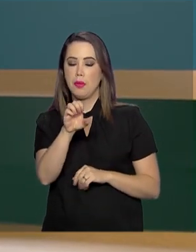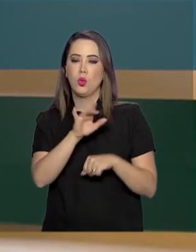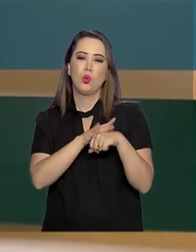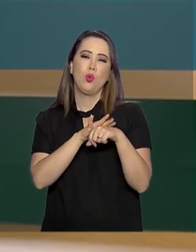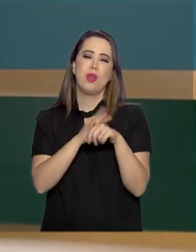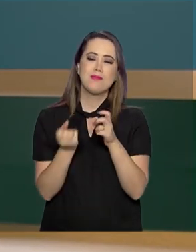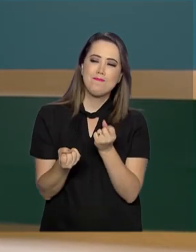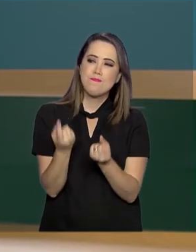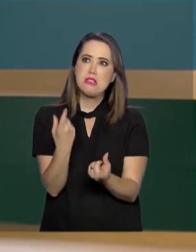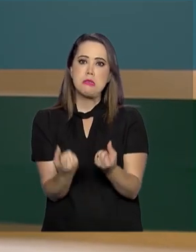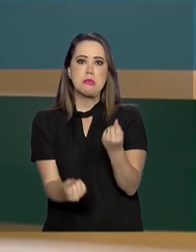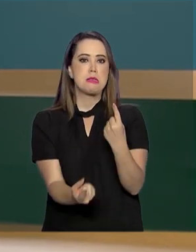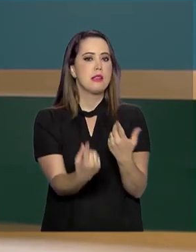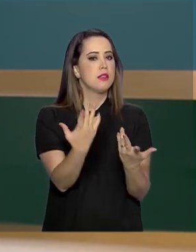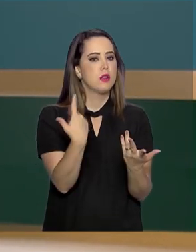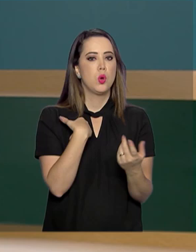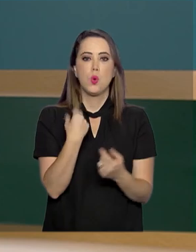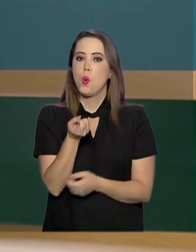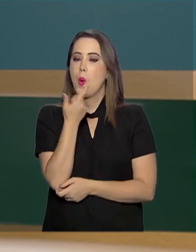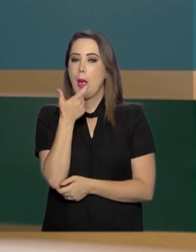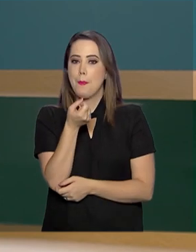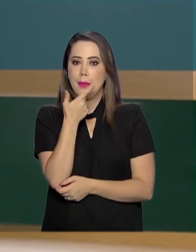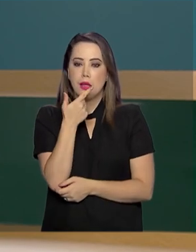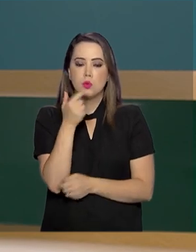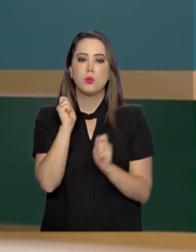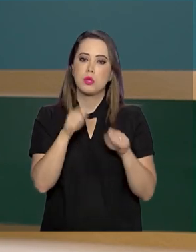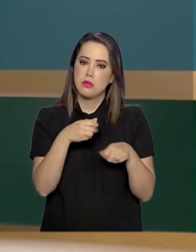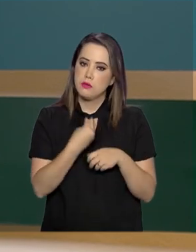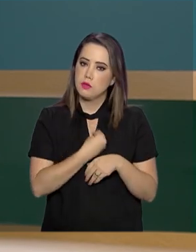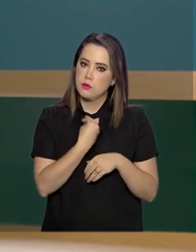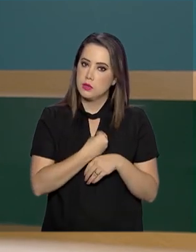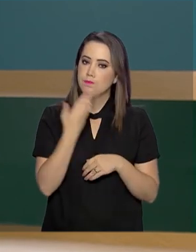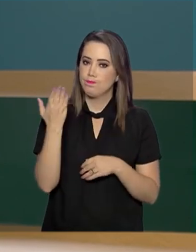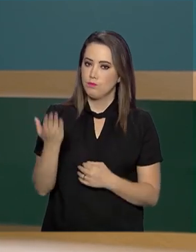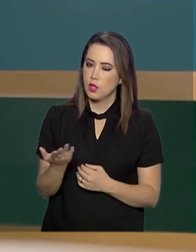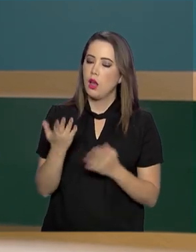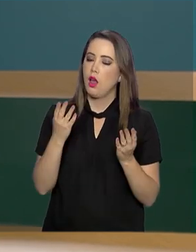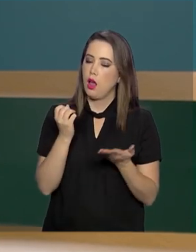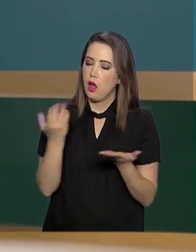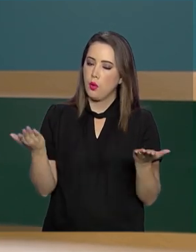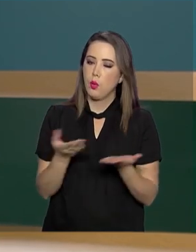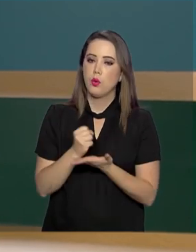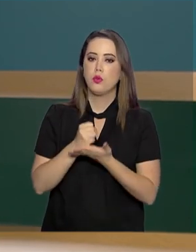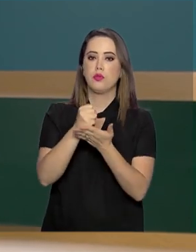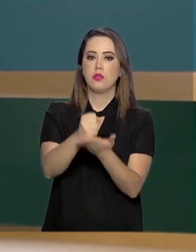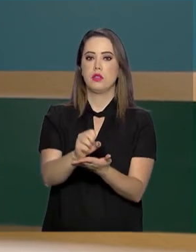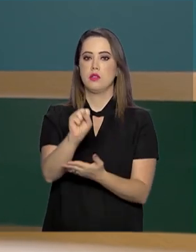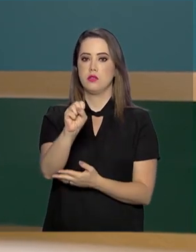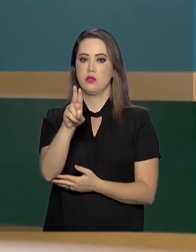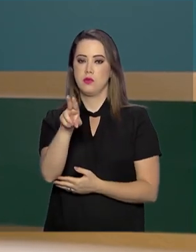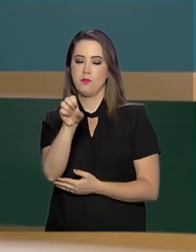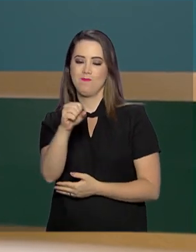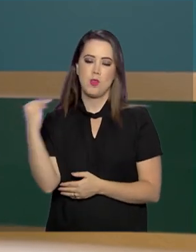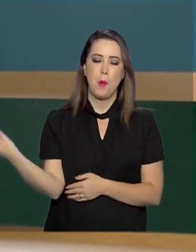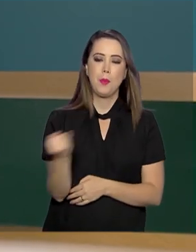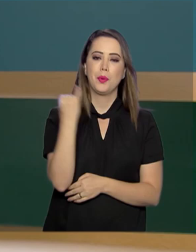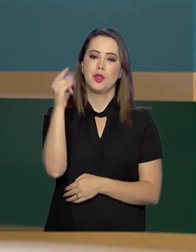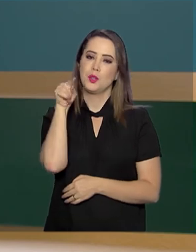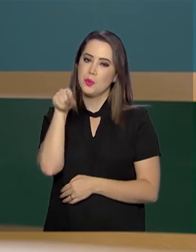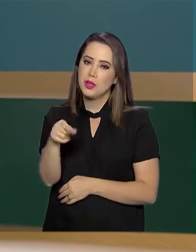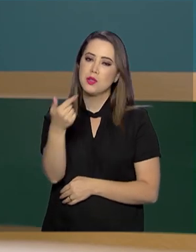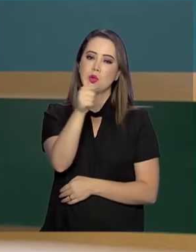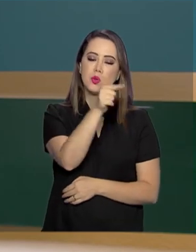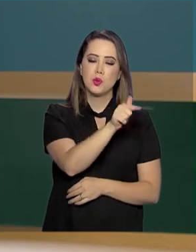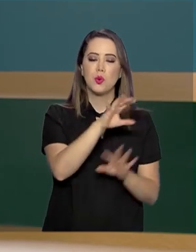medicamento que torna possível a vida da marina agora está disponível no sistema único de saúde uma vitória para essa e muitas